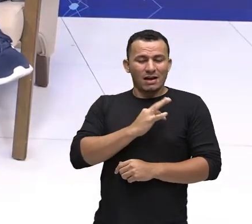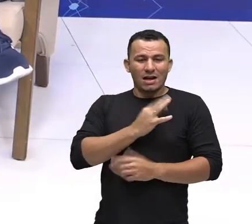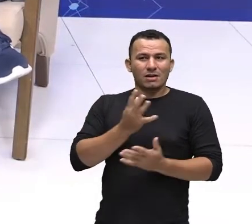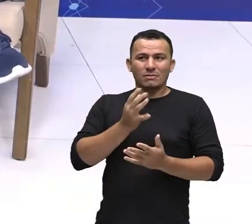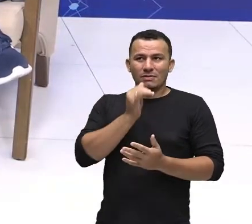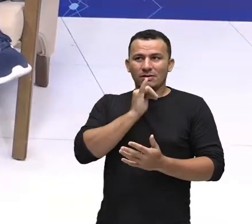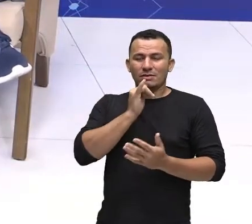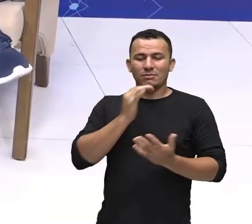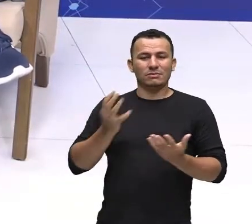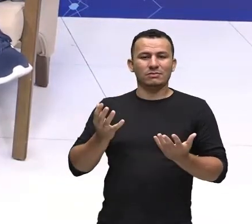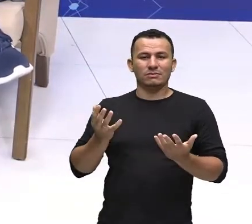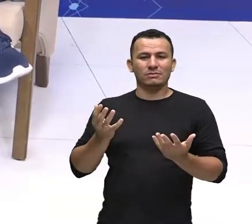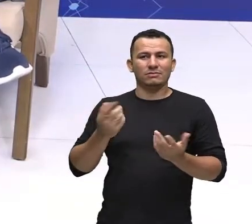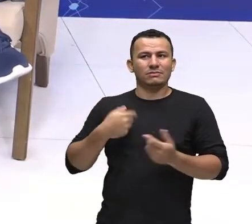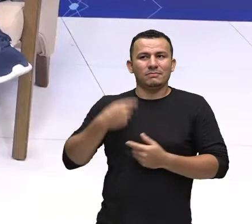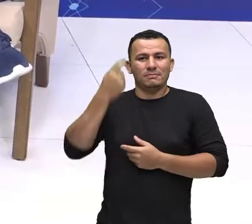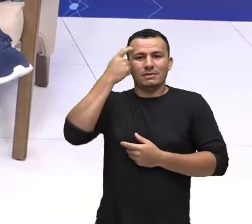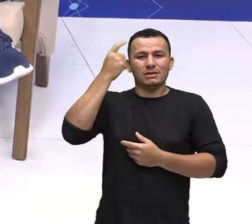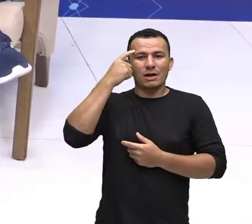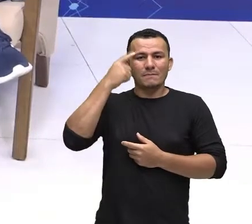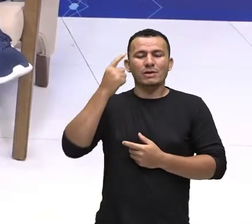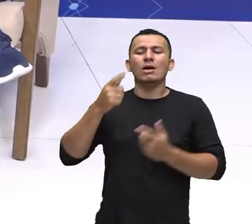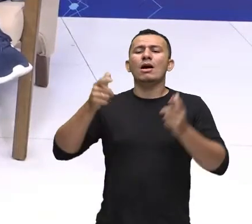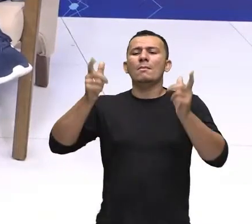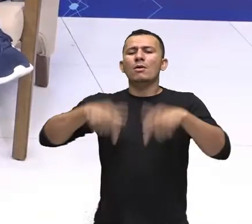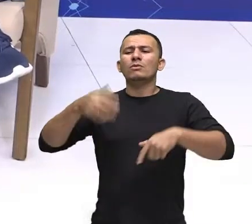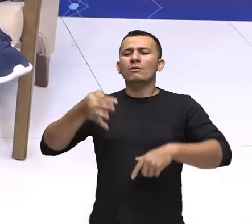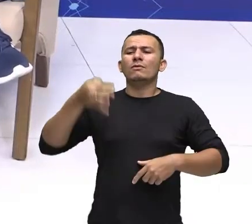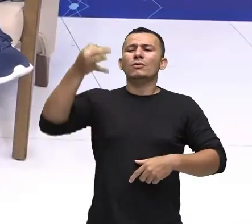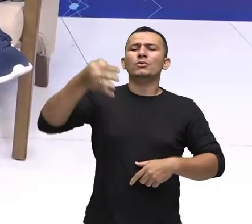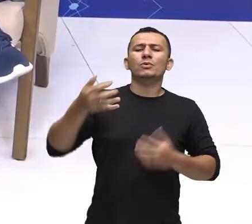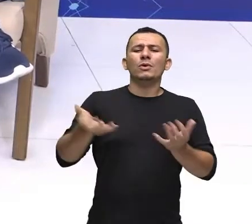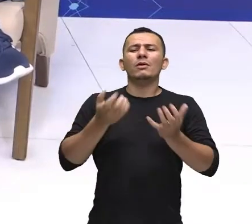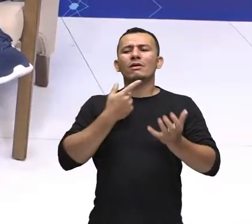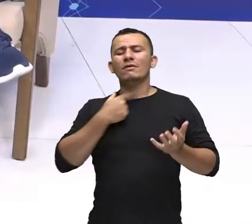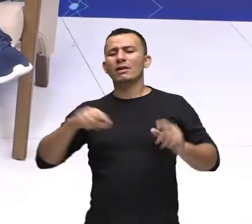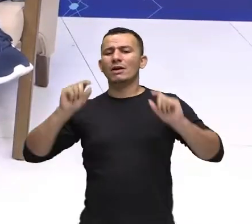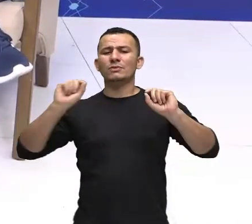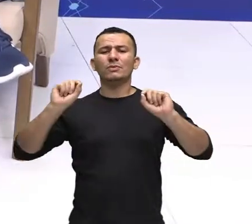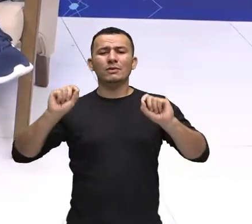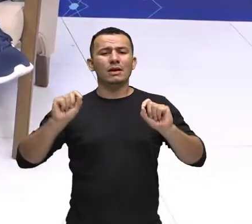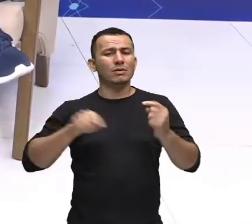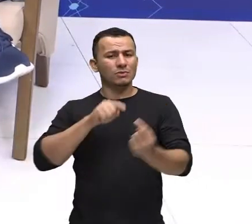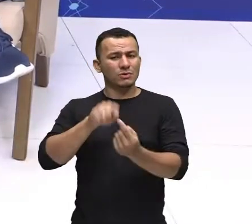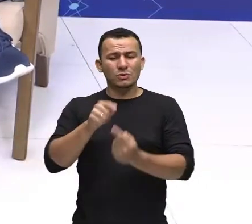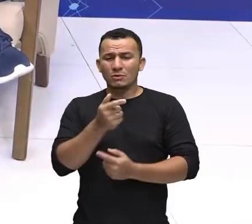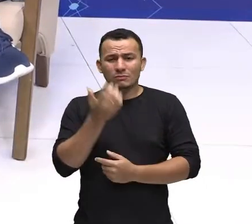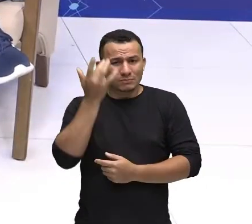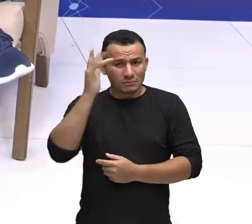esse ideal, né, essa idealização de onde eu quero chegar, de como eu quero ser, e minha postura também era